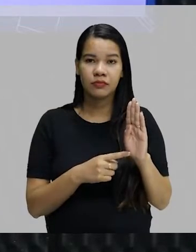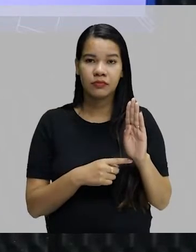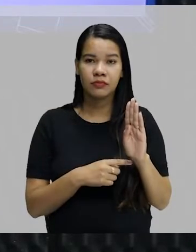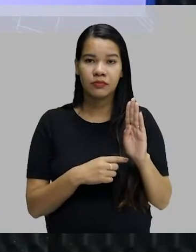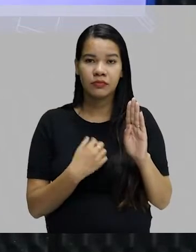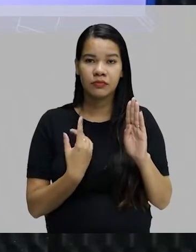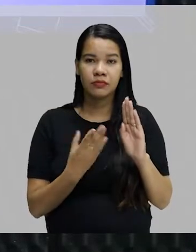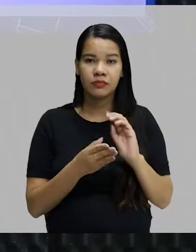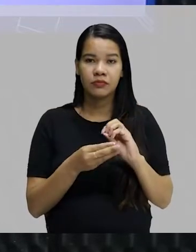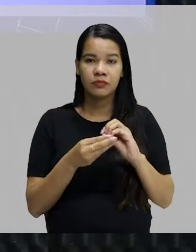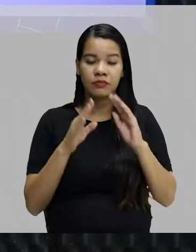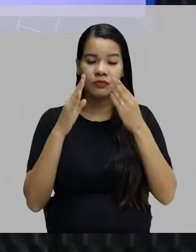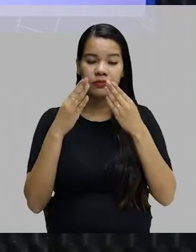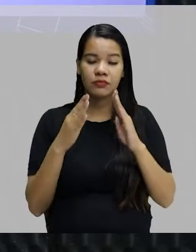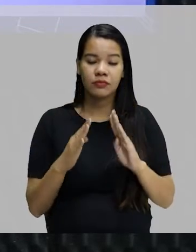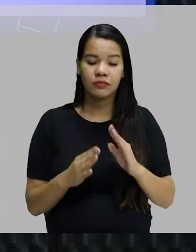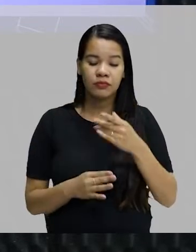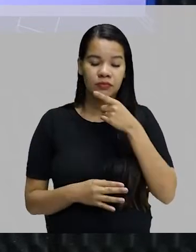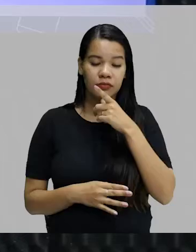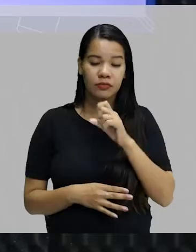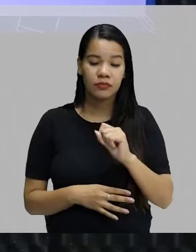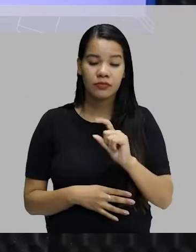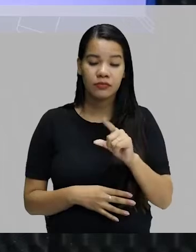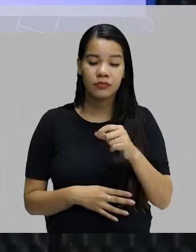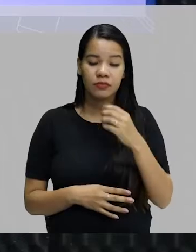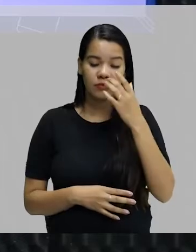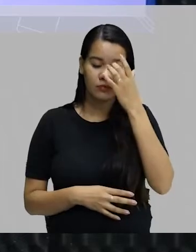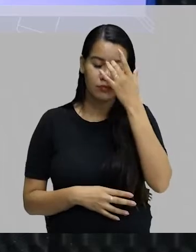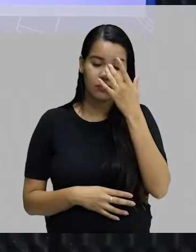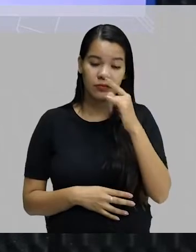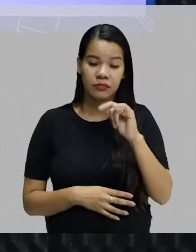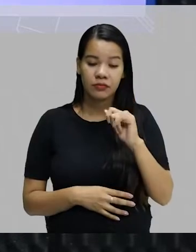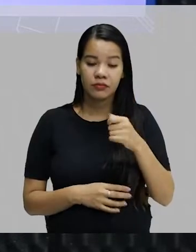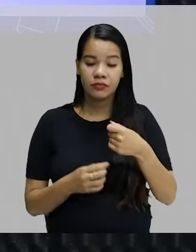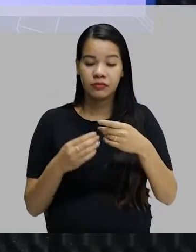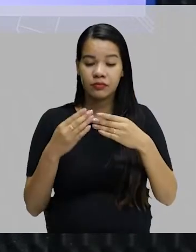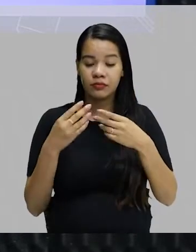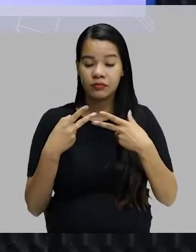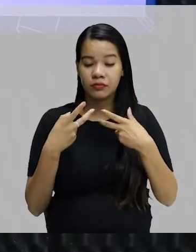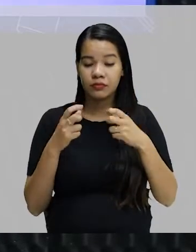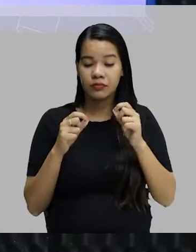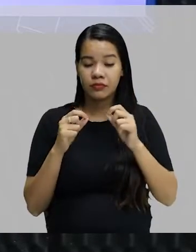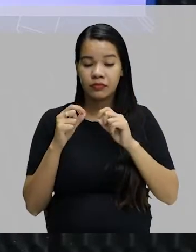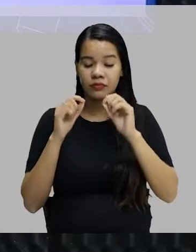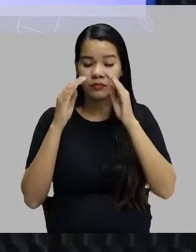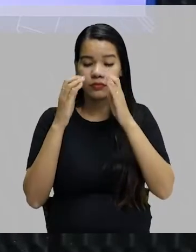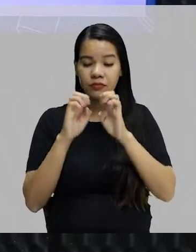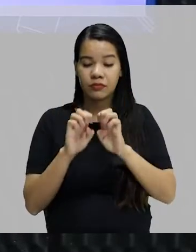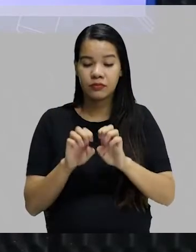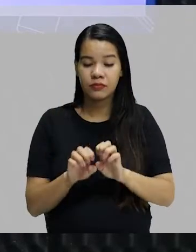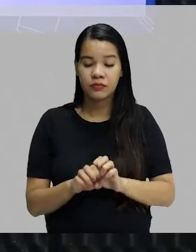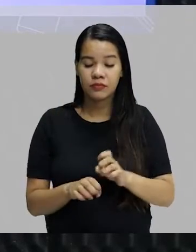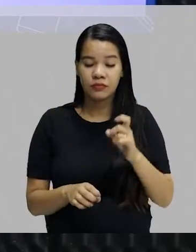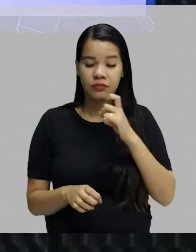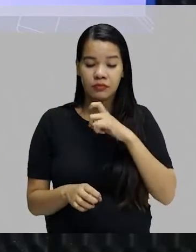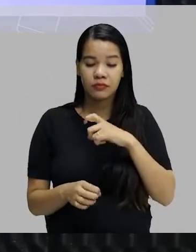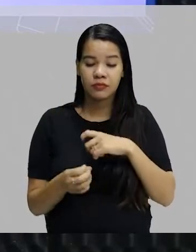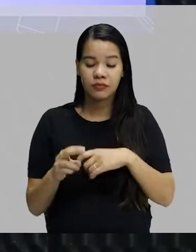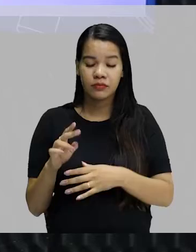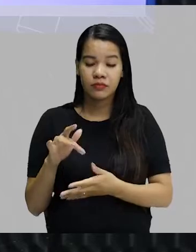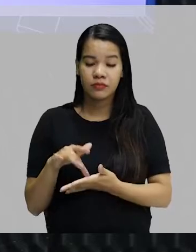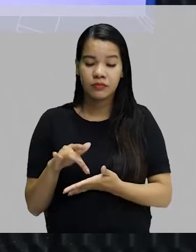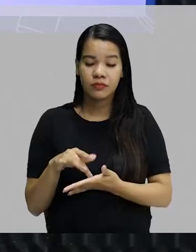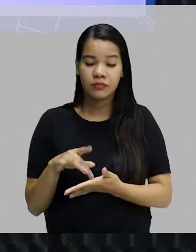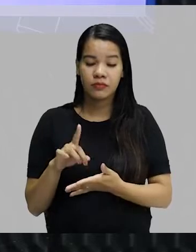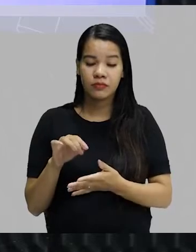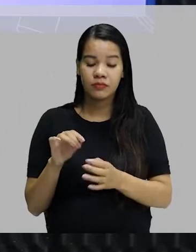da análise da linguagem, é muito fácil você perceber que essas estruturas de falsidade, verdade, daquilo que é estabelecido como